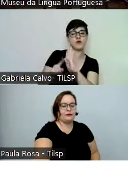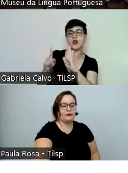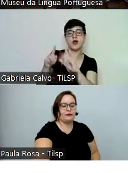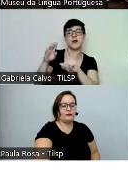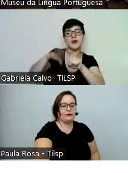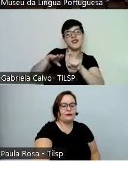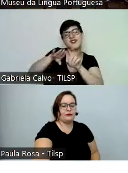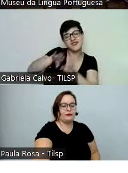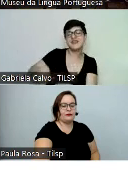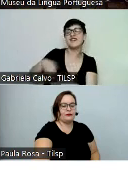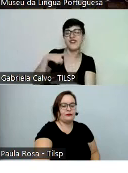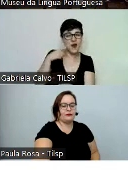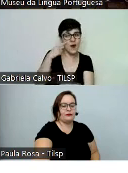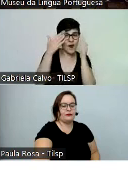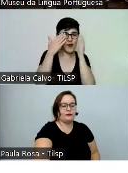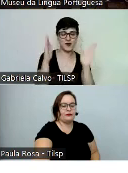interessante